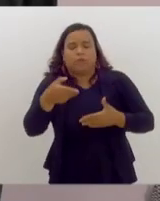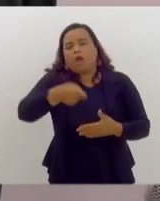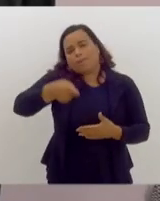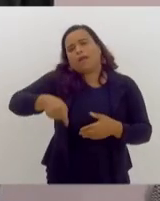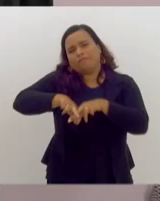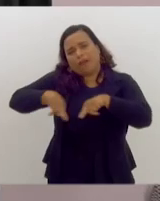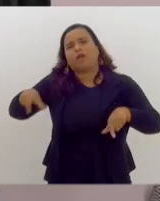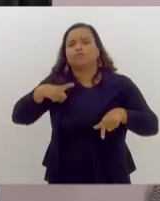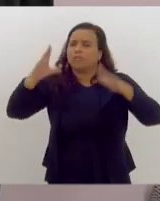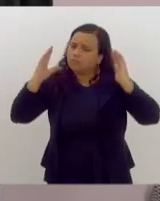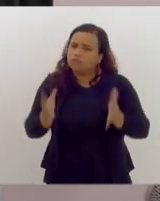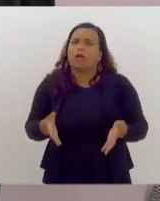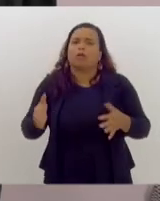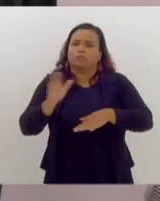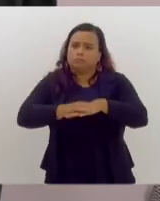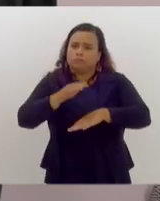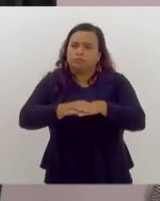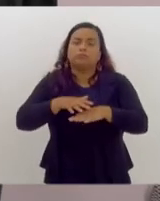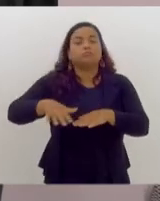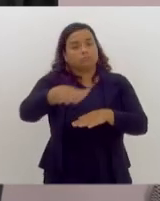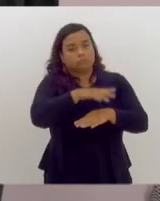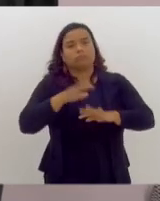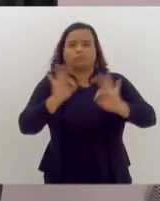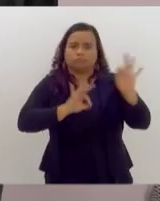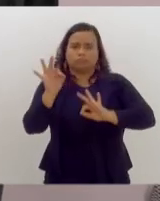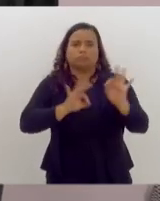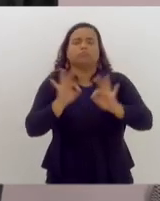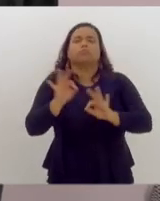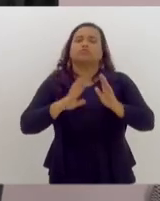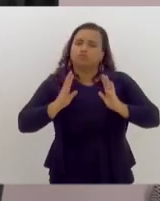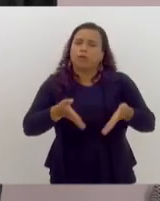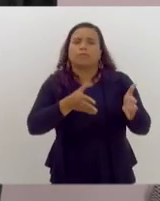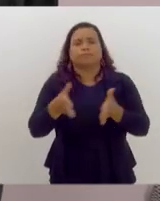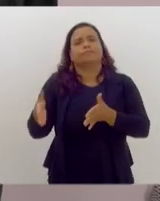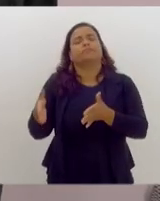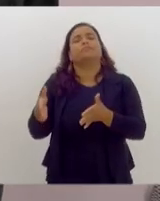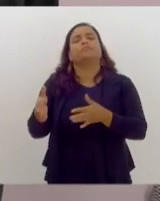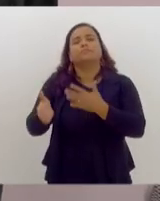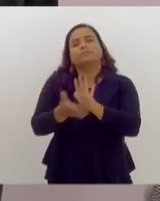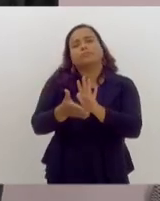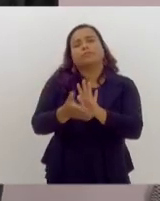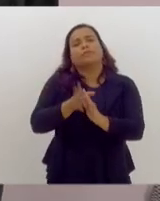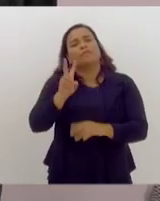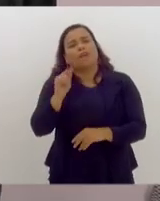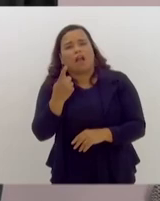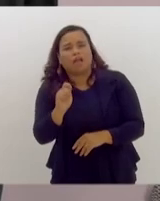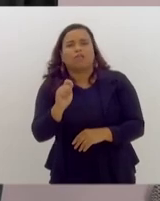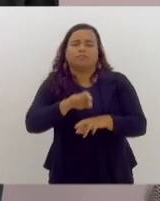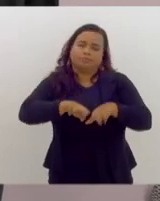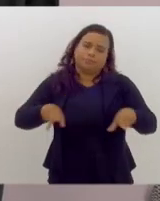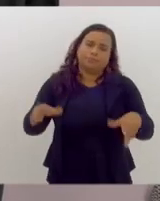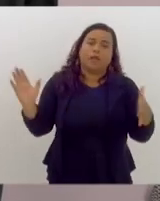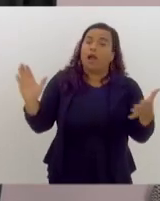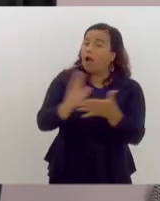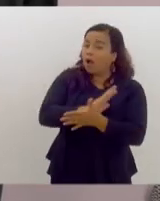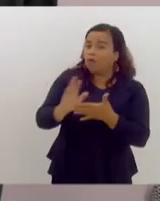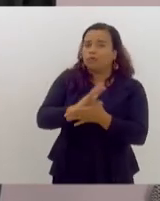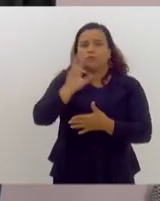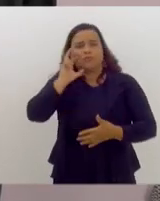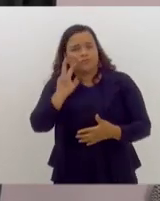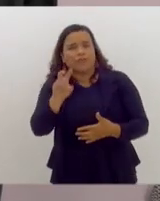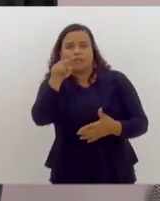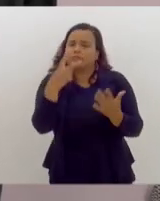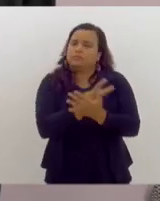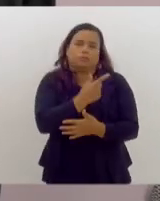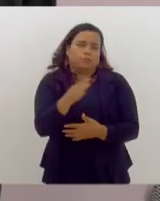tem, no geral, uma universalização da oferta de vagas, né? Alguns casos pontuais isso não